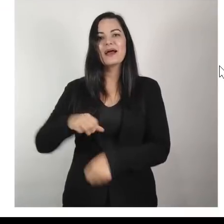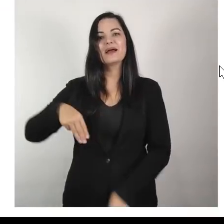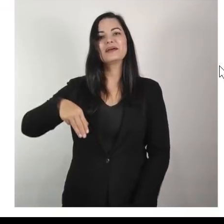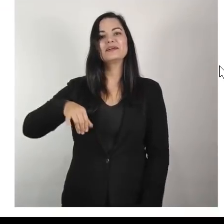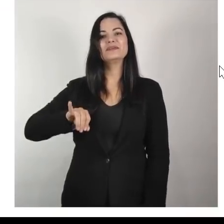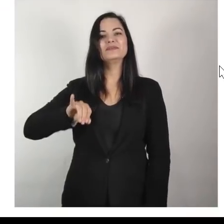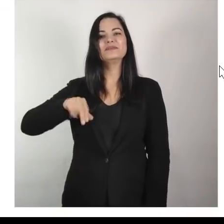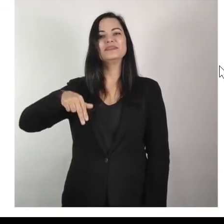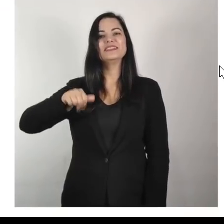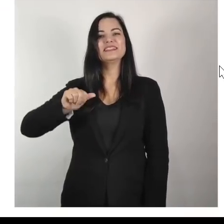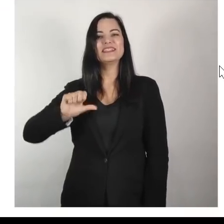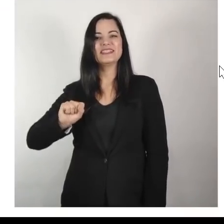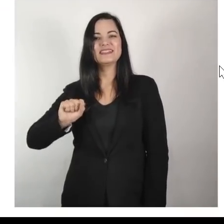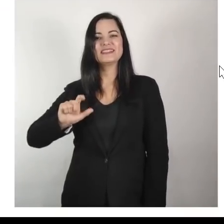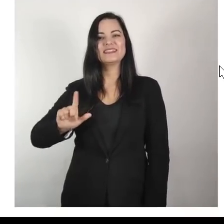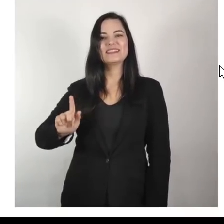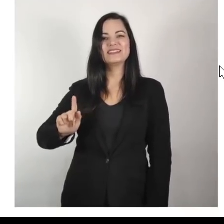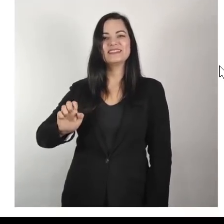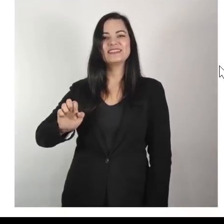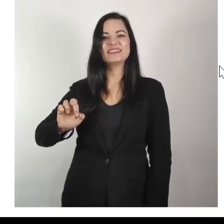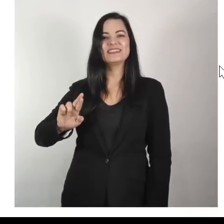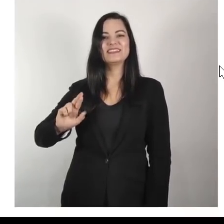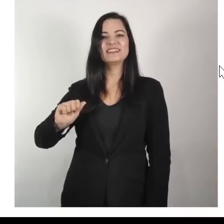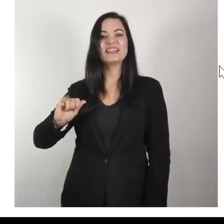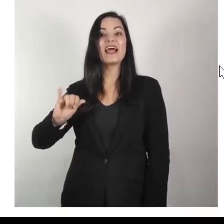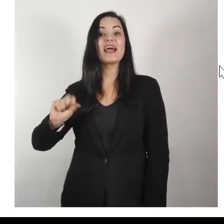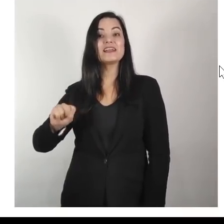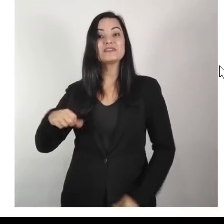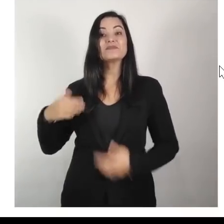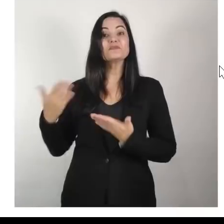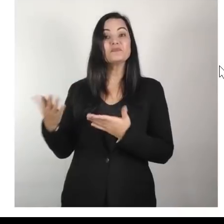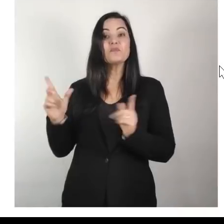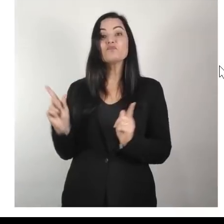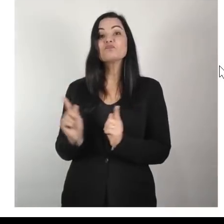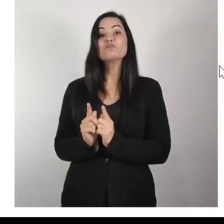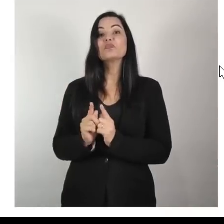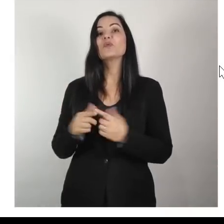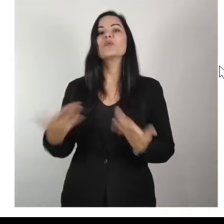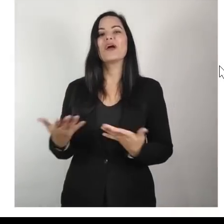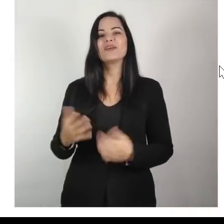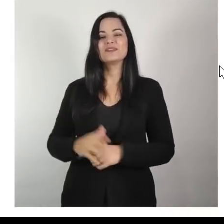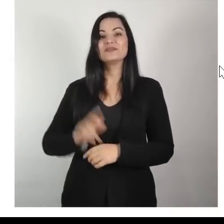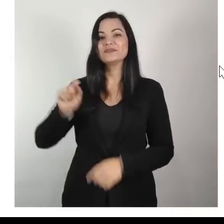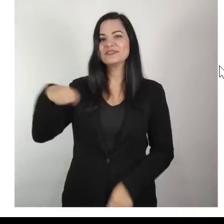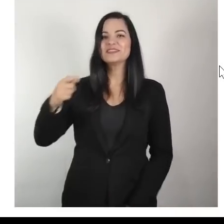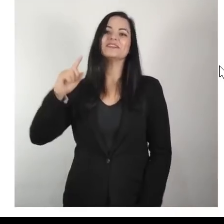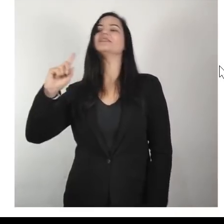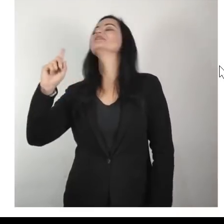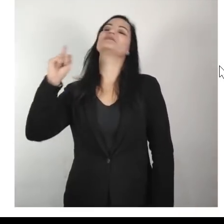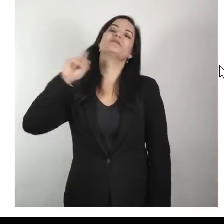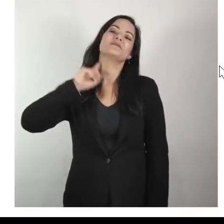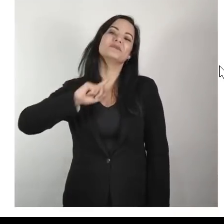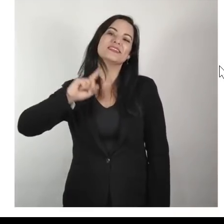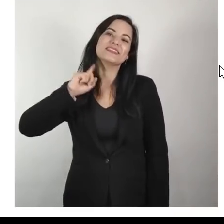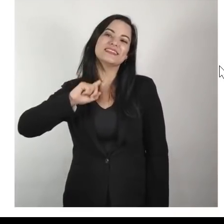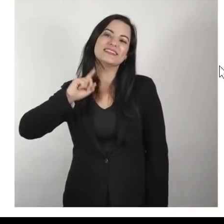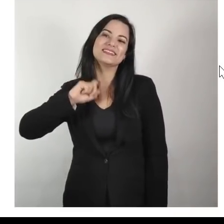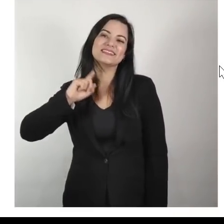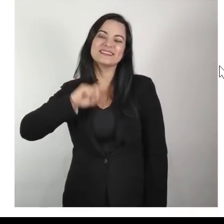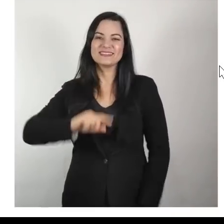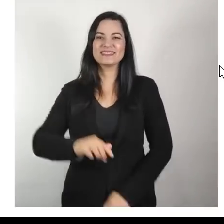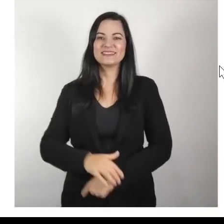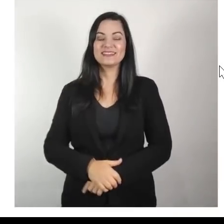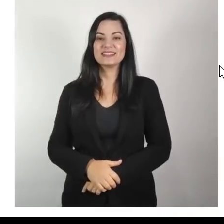Minas Gerais. Qual é a sigla do estado de Minas Gerais? O